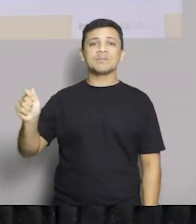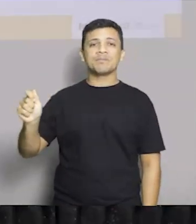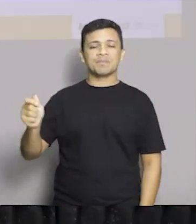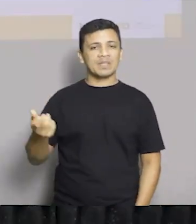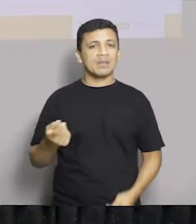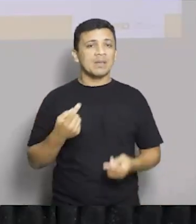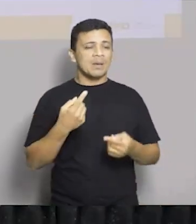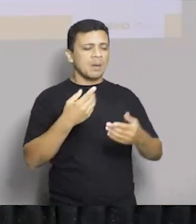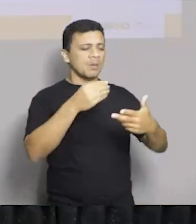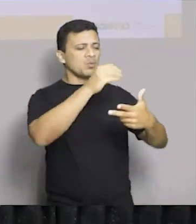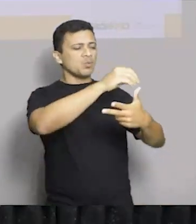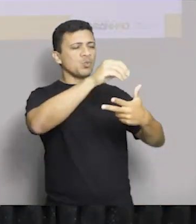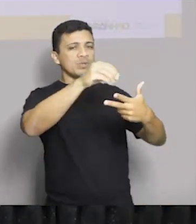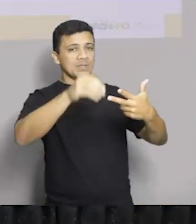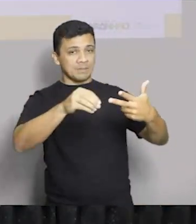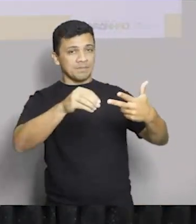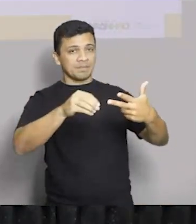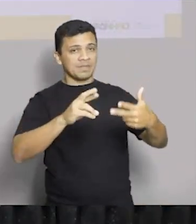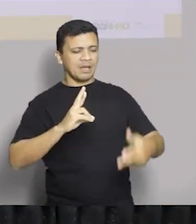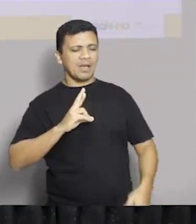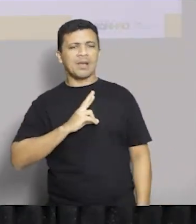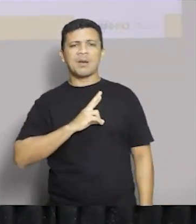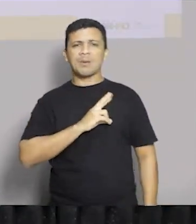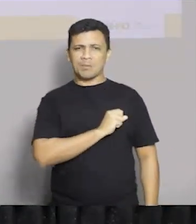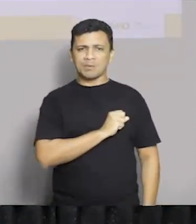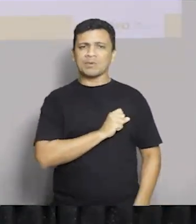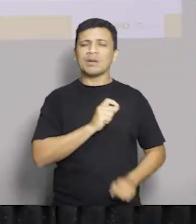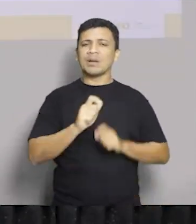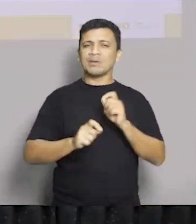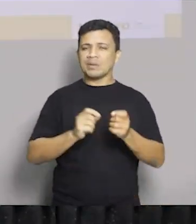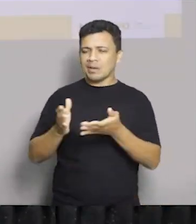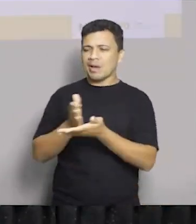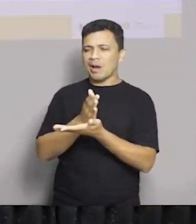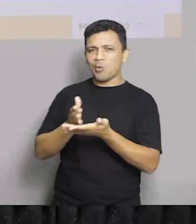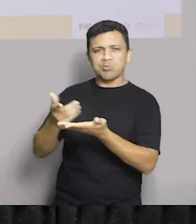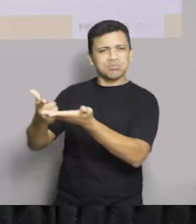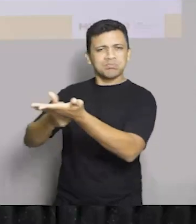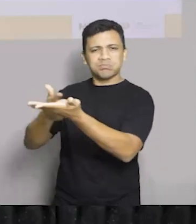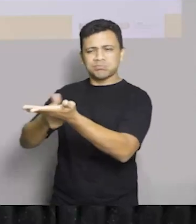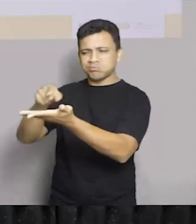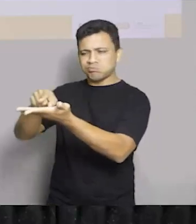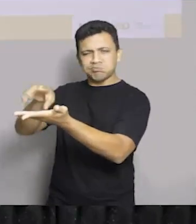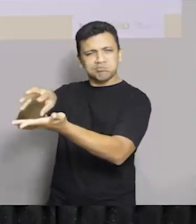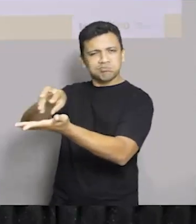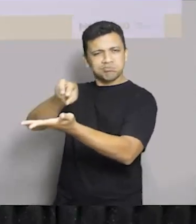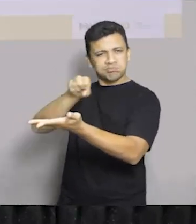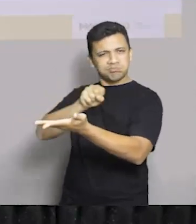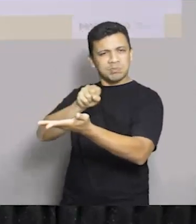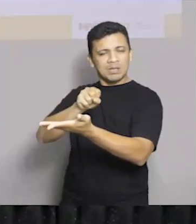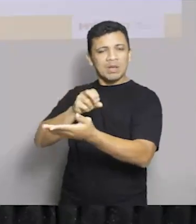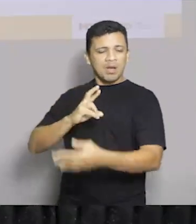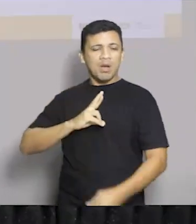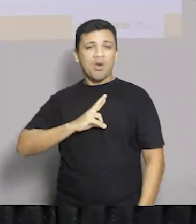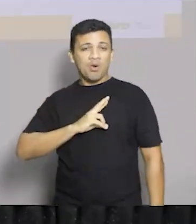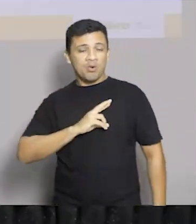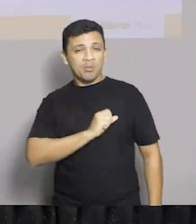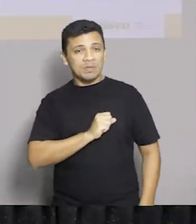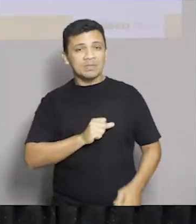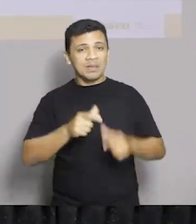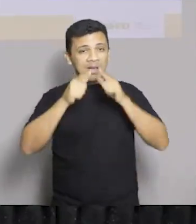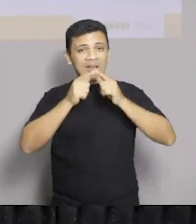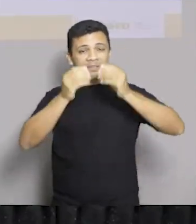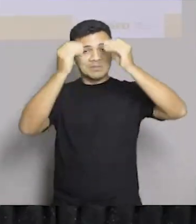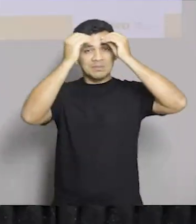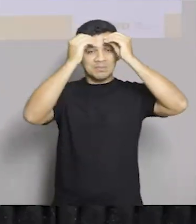nas provas do Enem São fragmentos retirados de uma obra e o romance é esse texto da linguagem